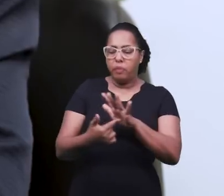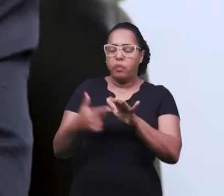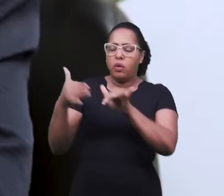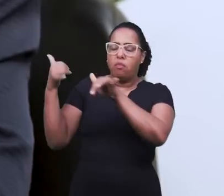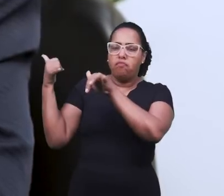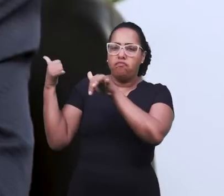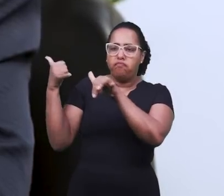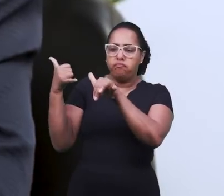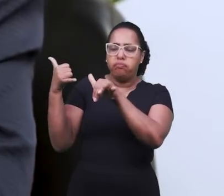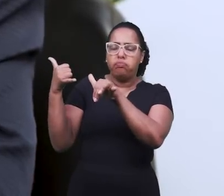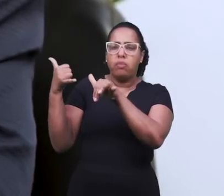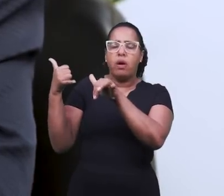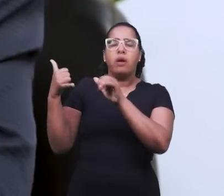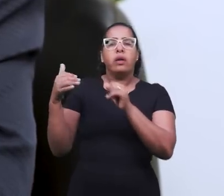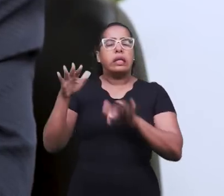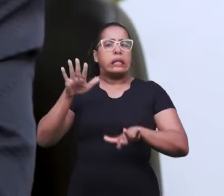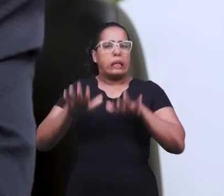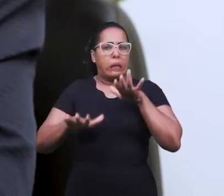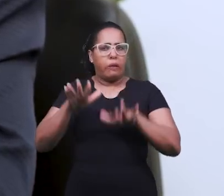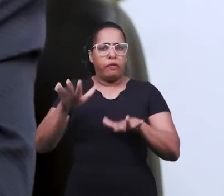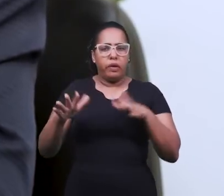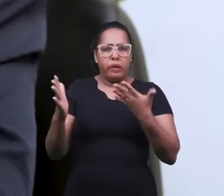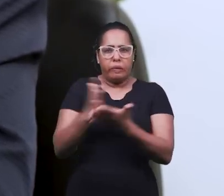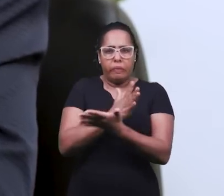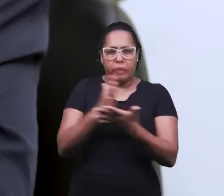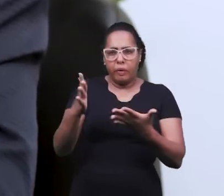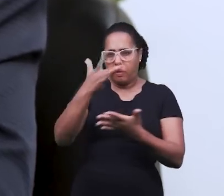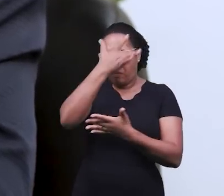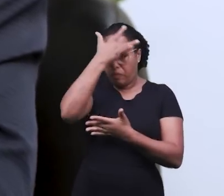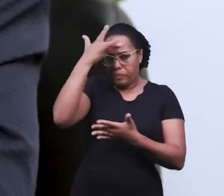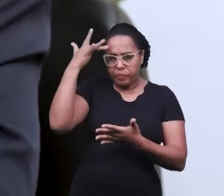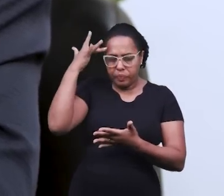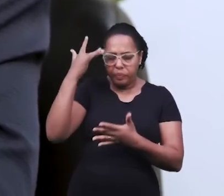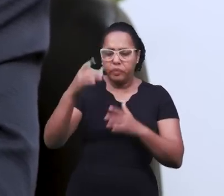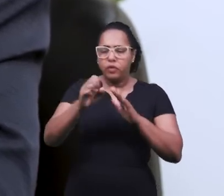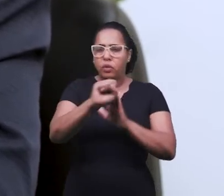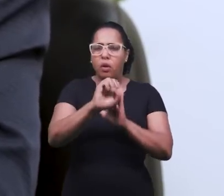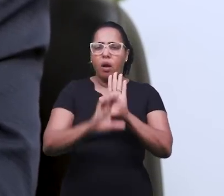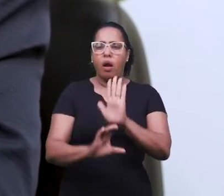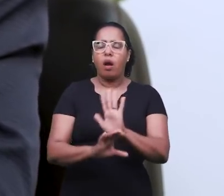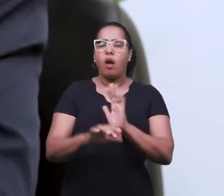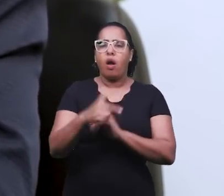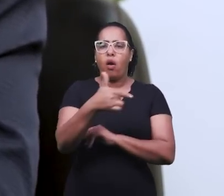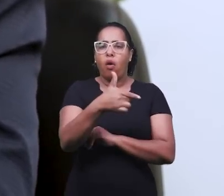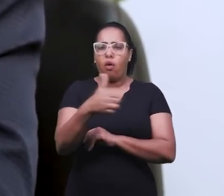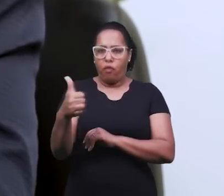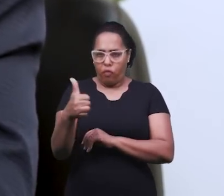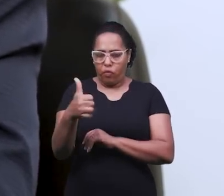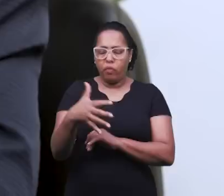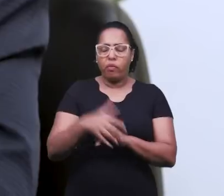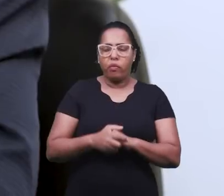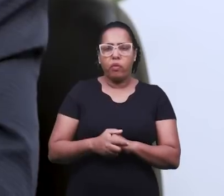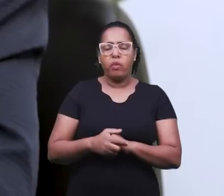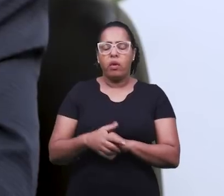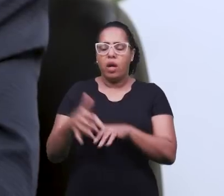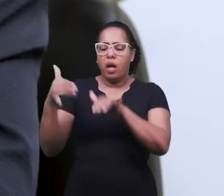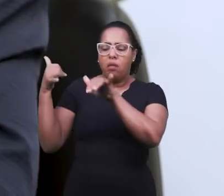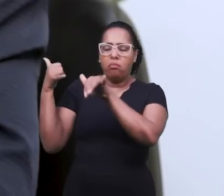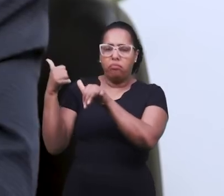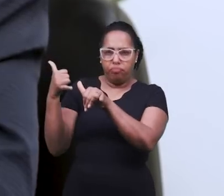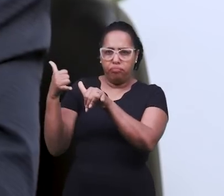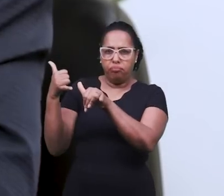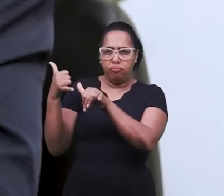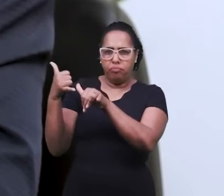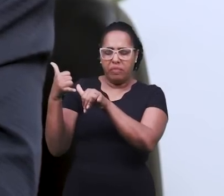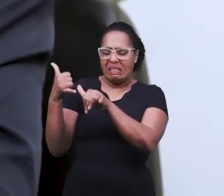trombeta, pastor Gilson, talvez para alguém no século XXI,